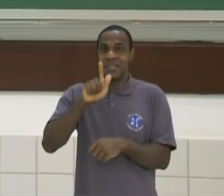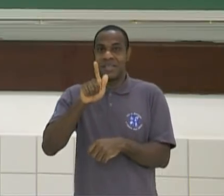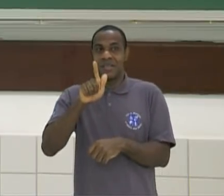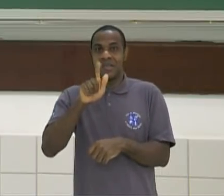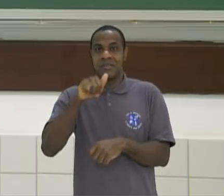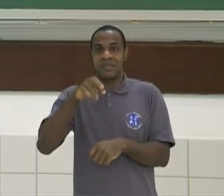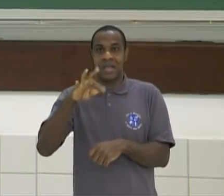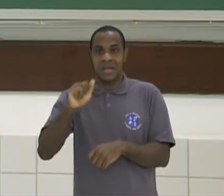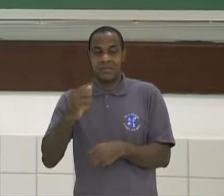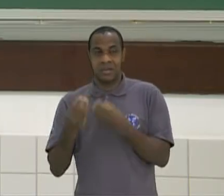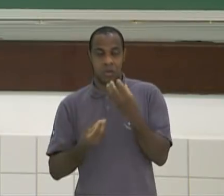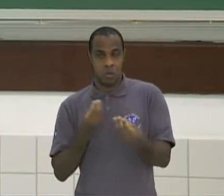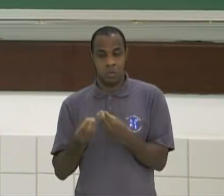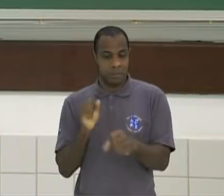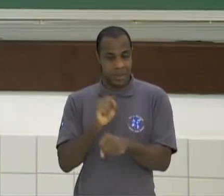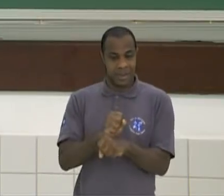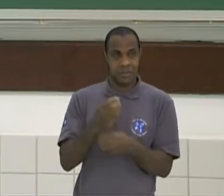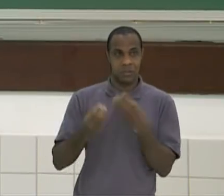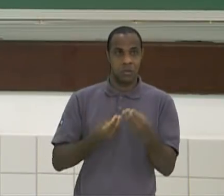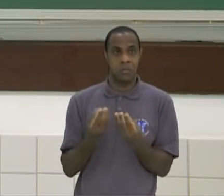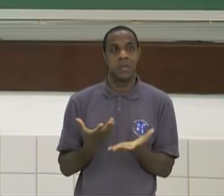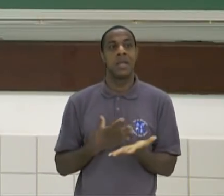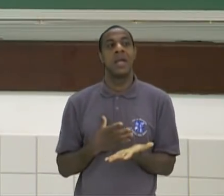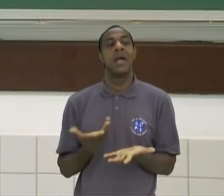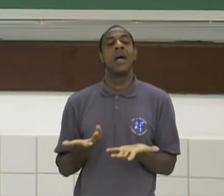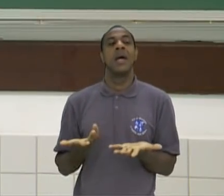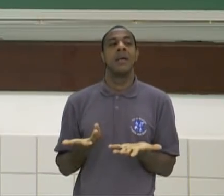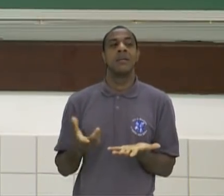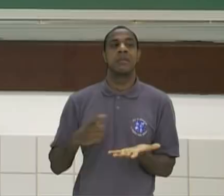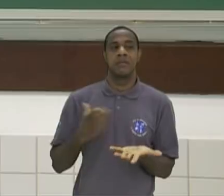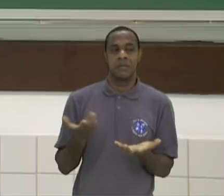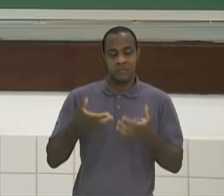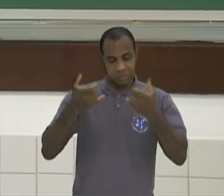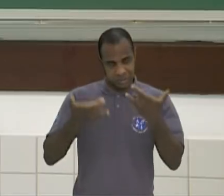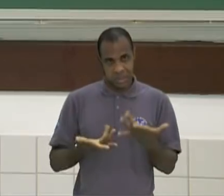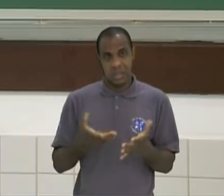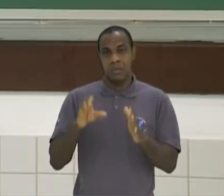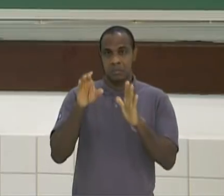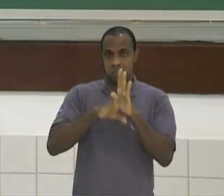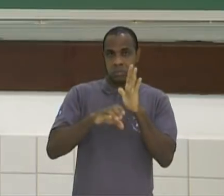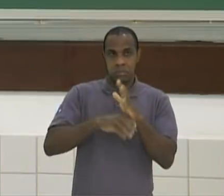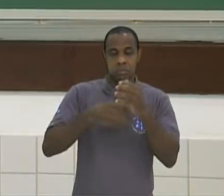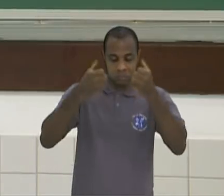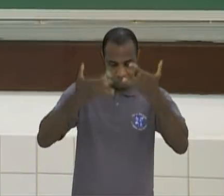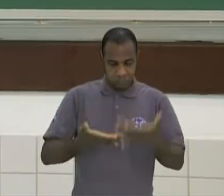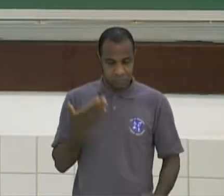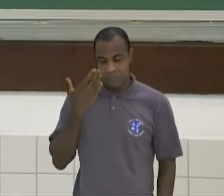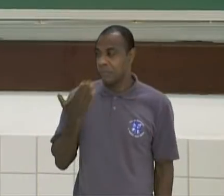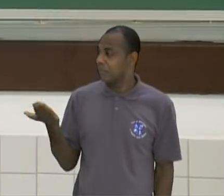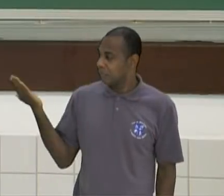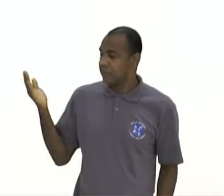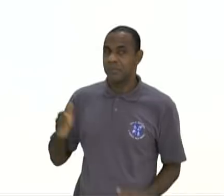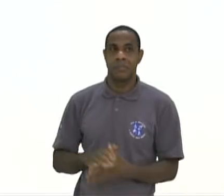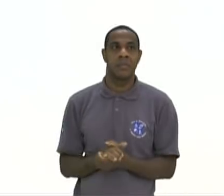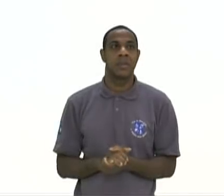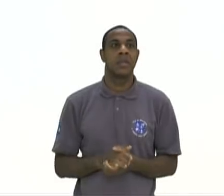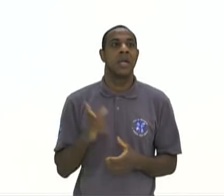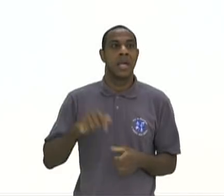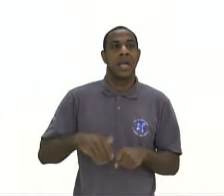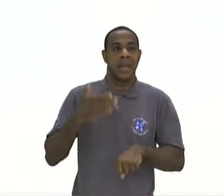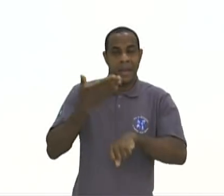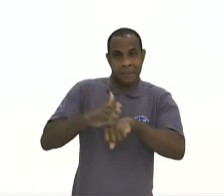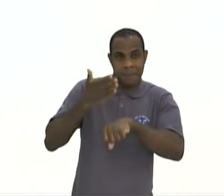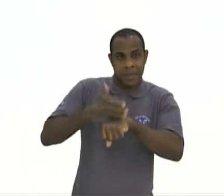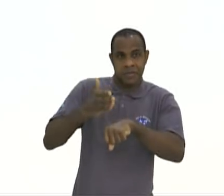os meios utilizados para chegar ao fim da antiginástica, né, nós definimos novamente o que é um alongamento, né? Então, alongamentos são exercícios